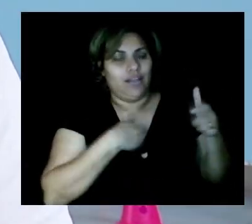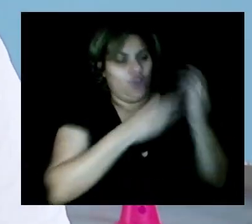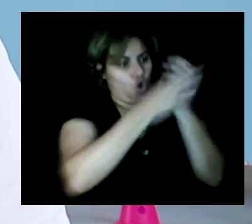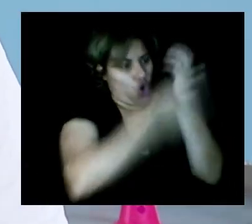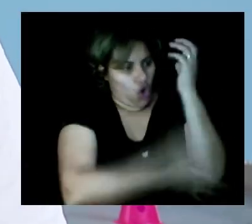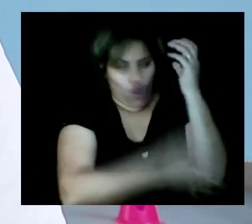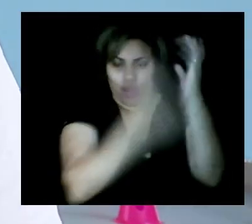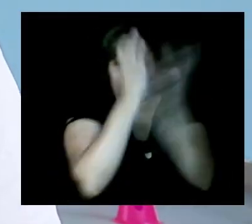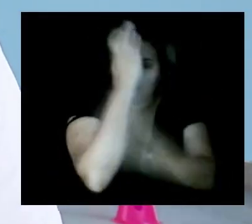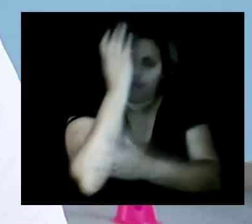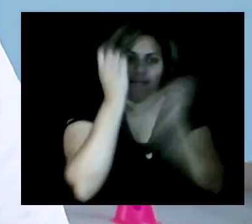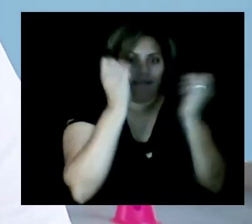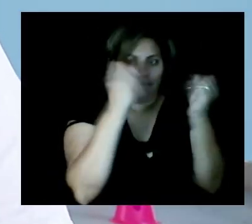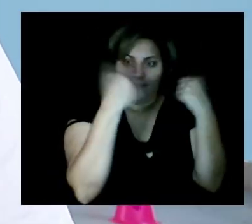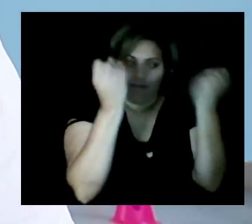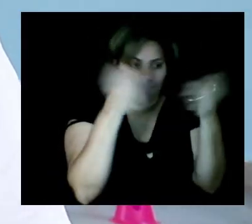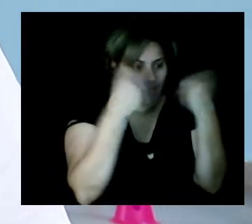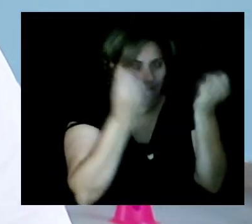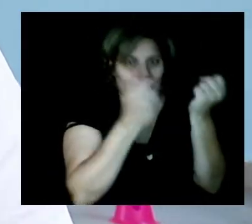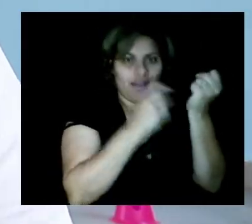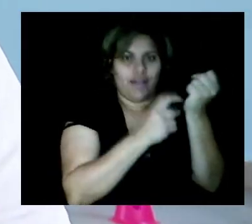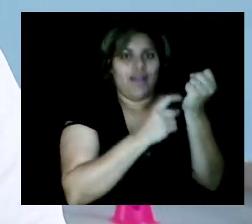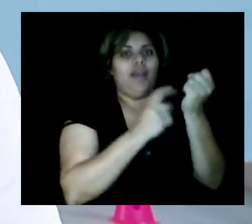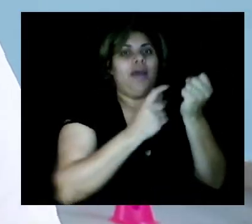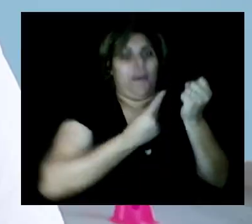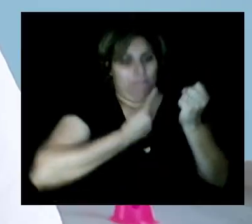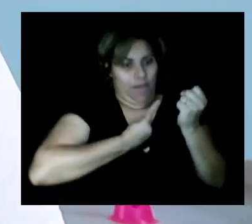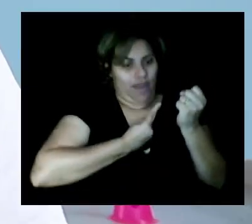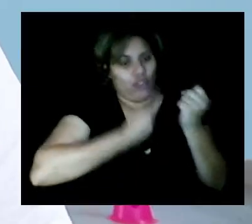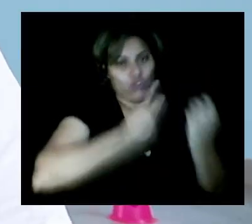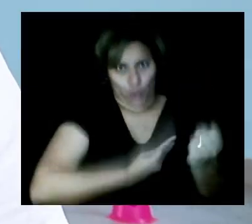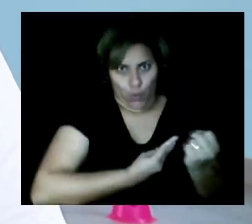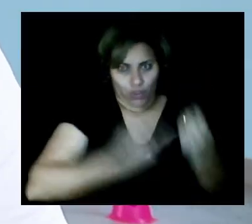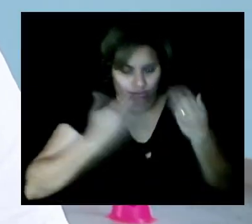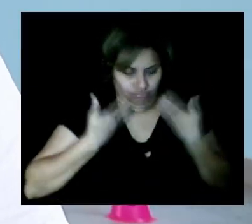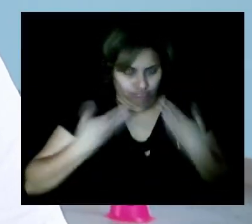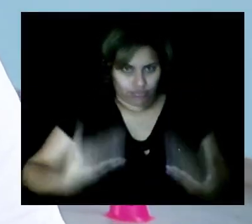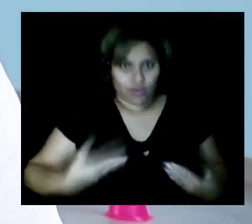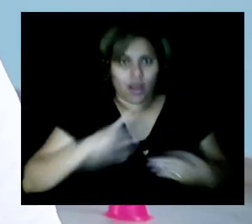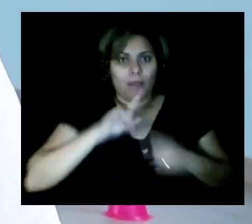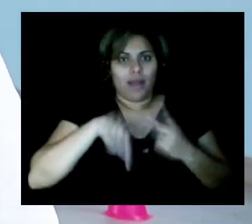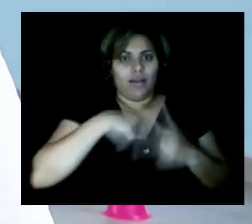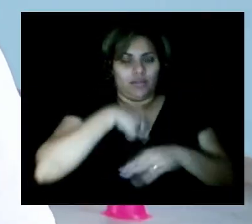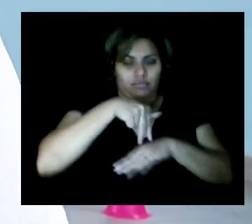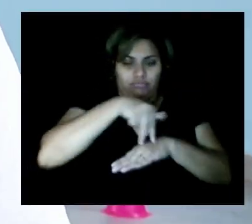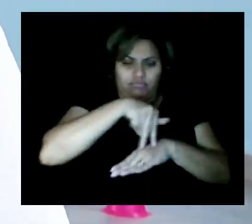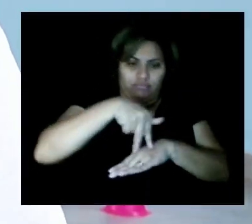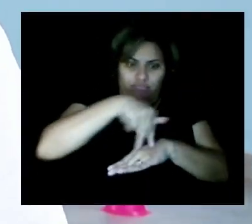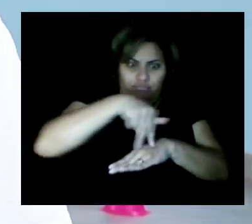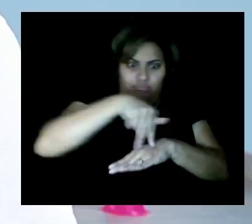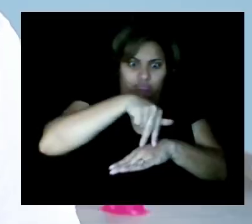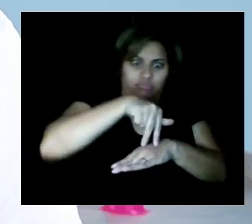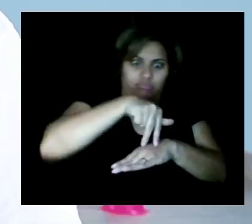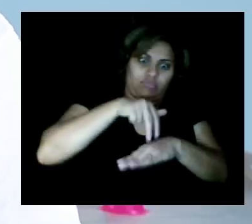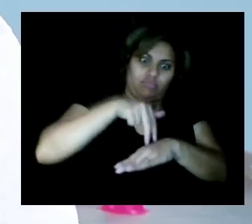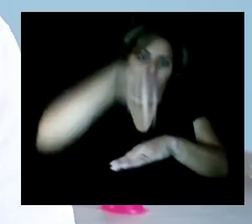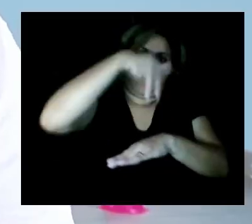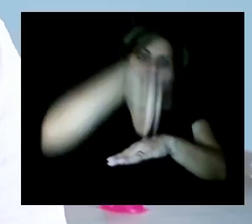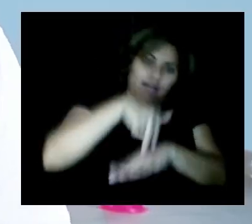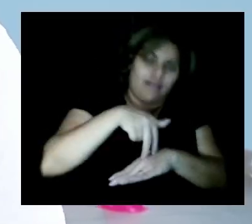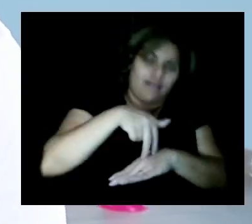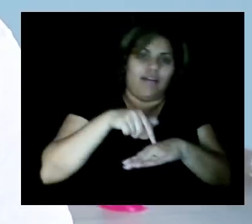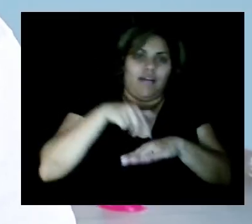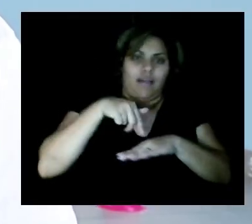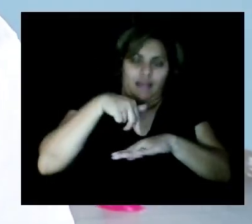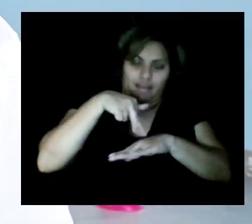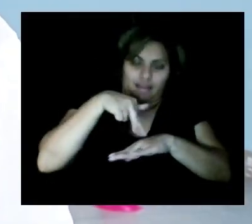motor primário, o motor secundário, a parte de equilíbrio, a parte de salto, o andar, o deslocamento. E os adolescentes já a